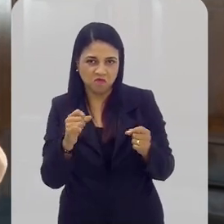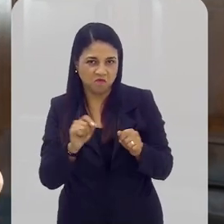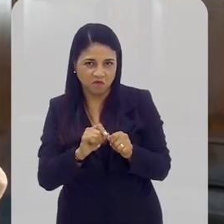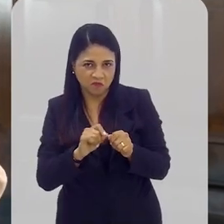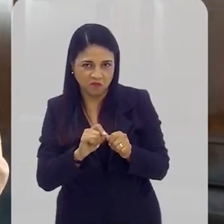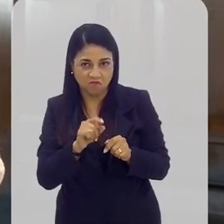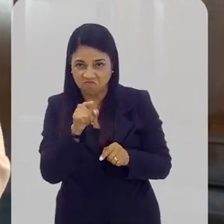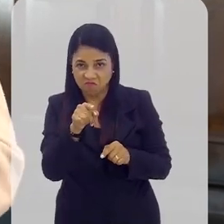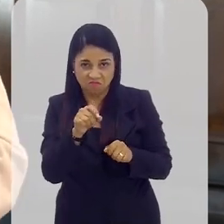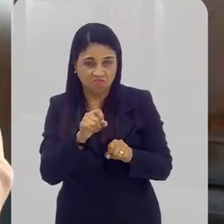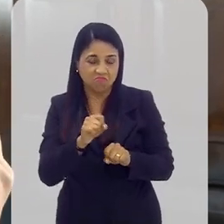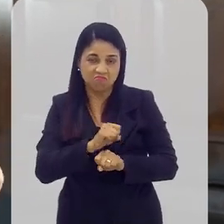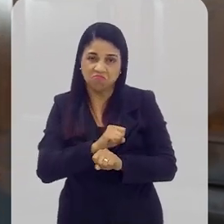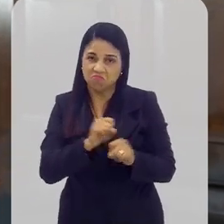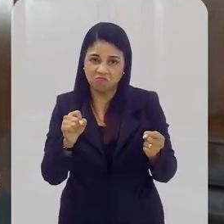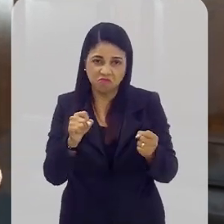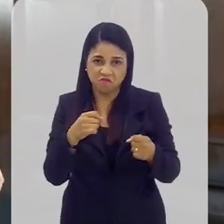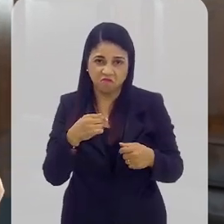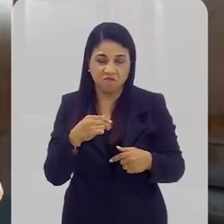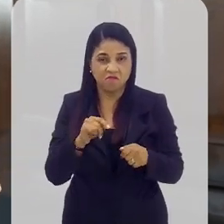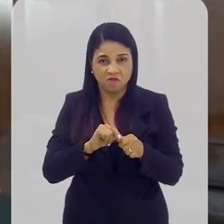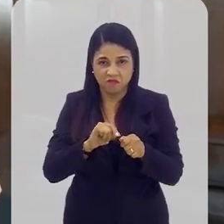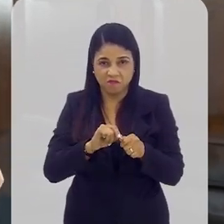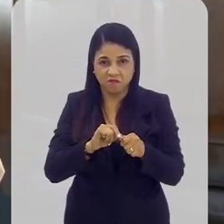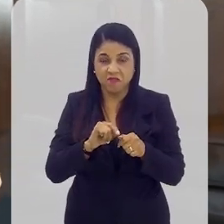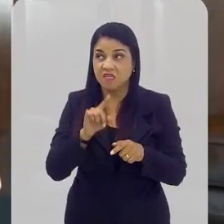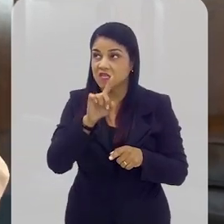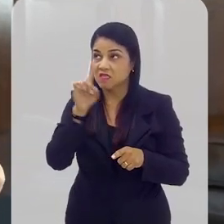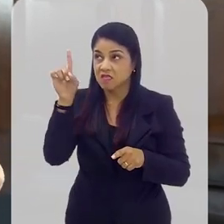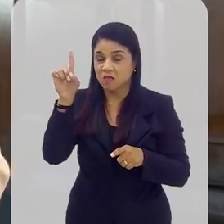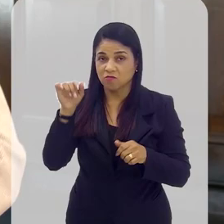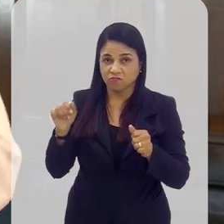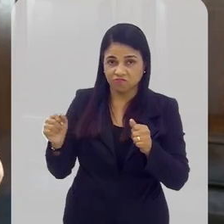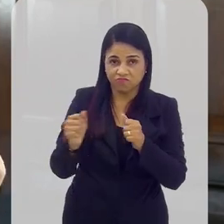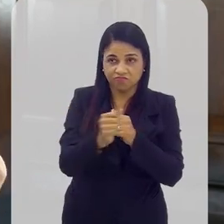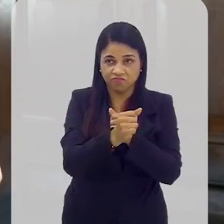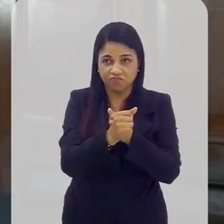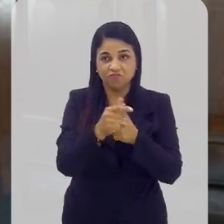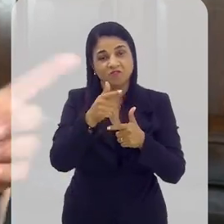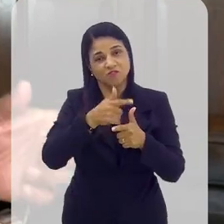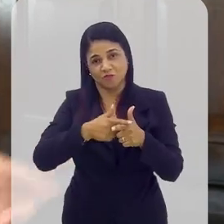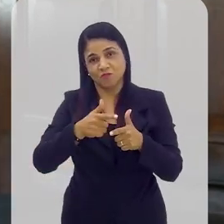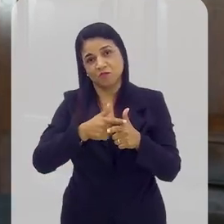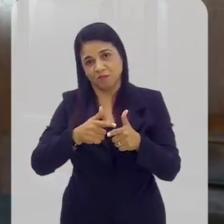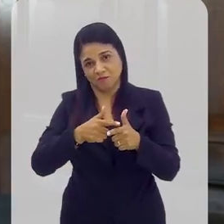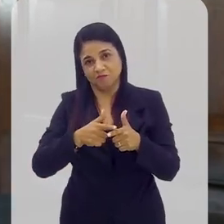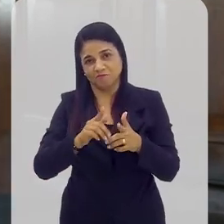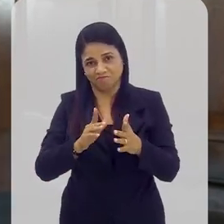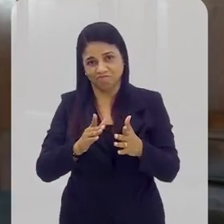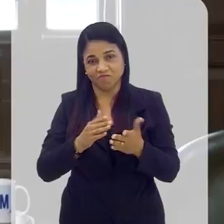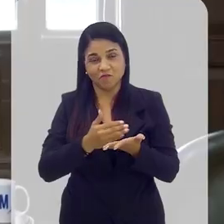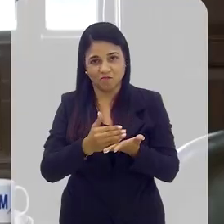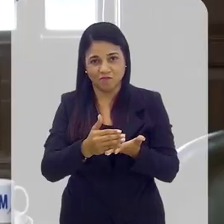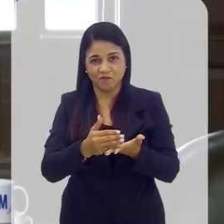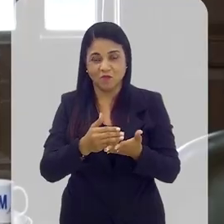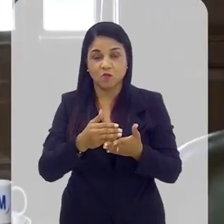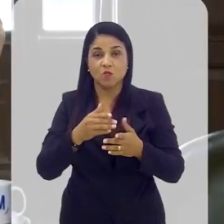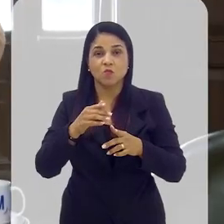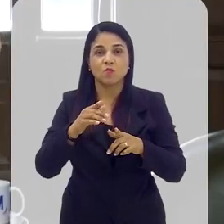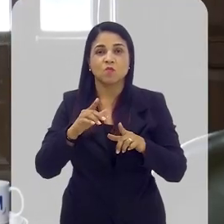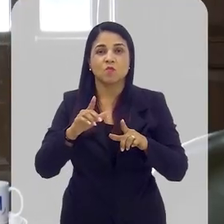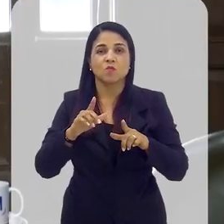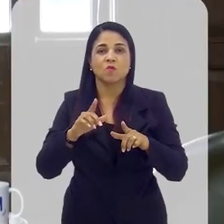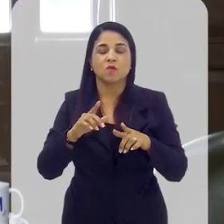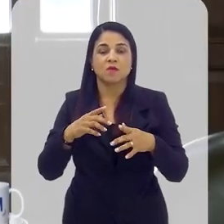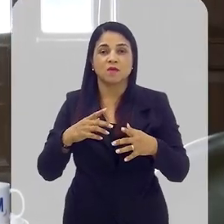E quando queremos passar à frente de Deus, começam os nossos problemas. Chamamos esse